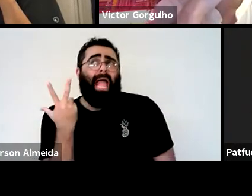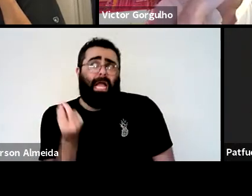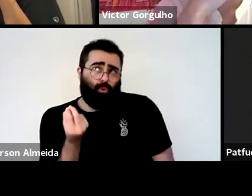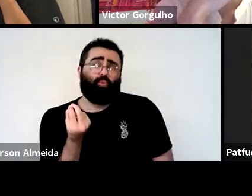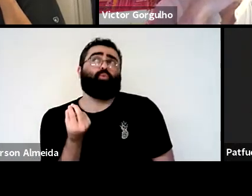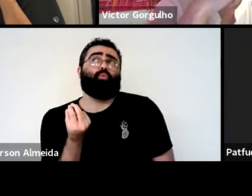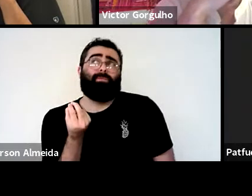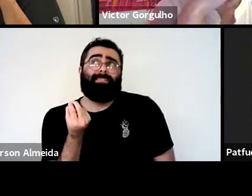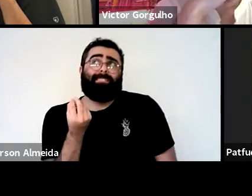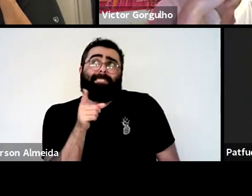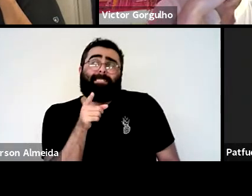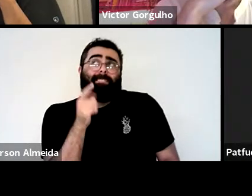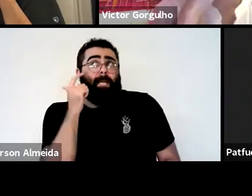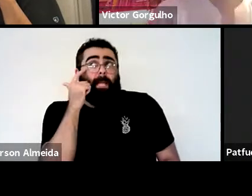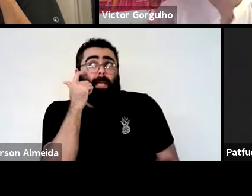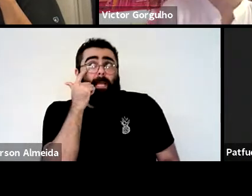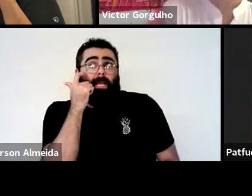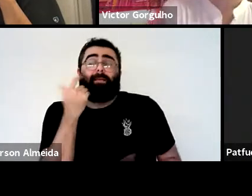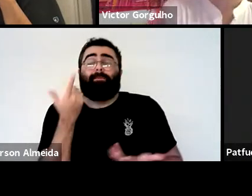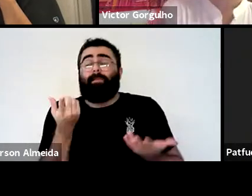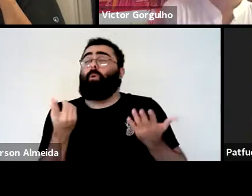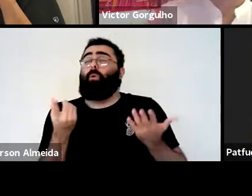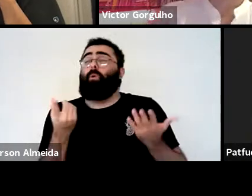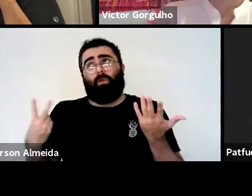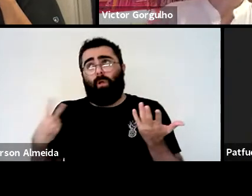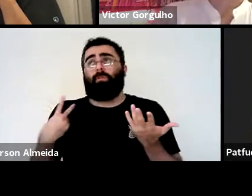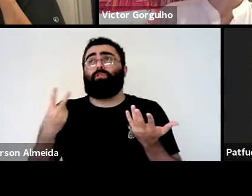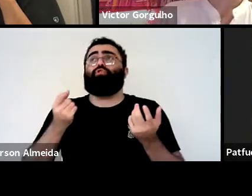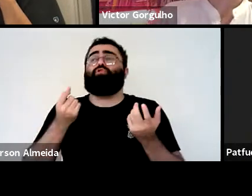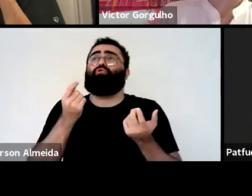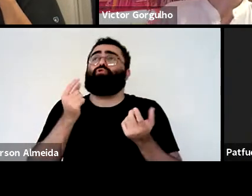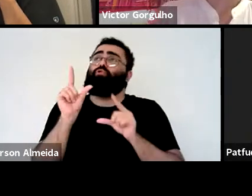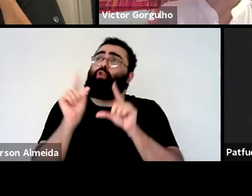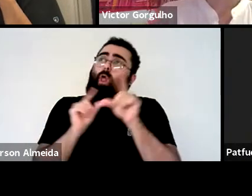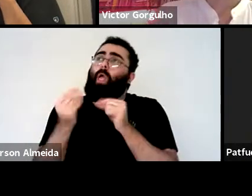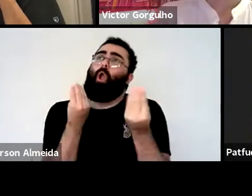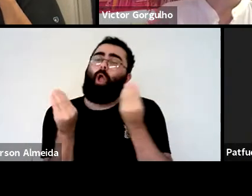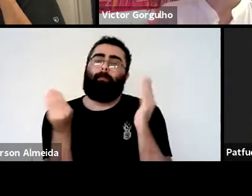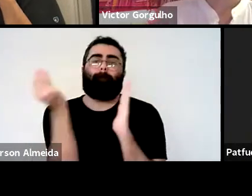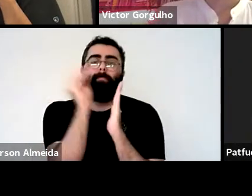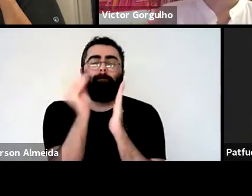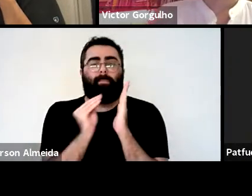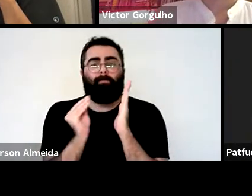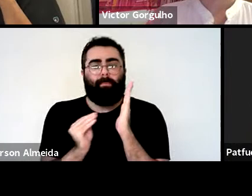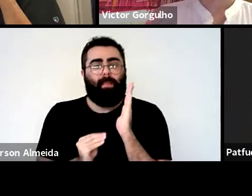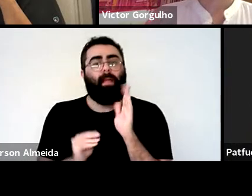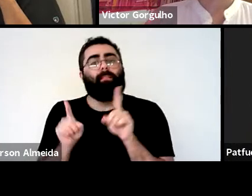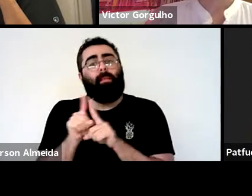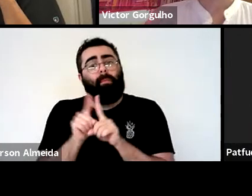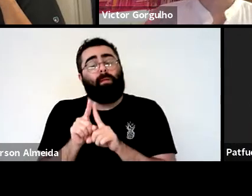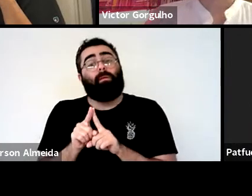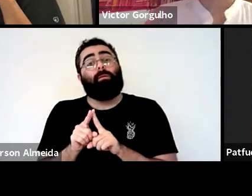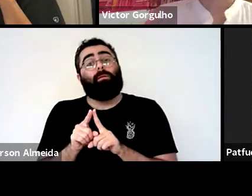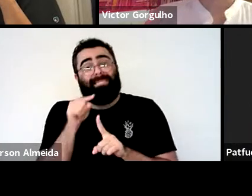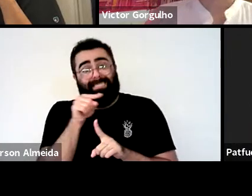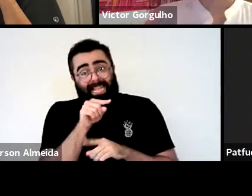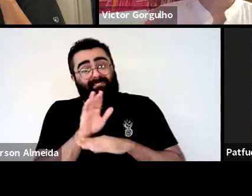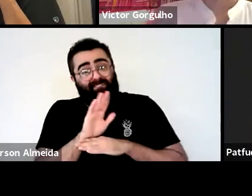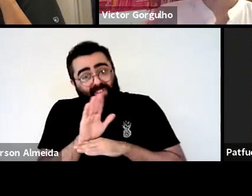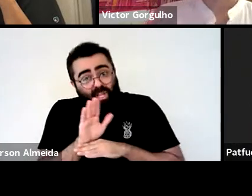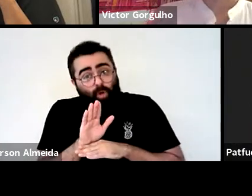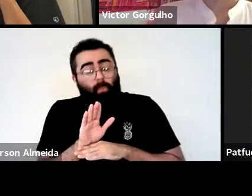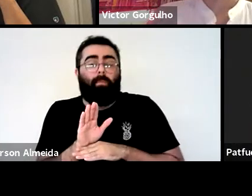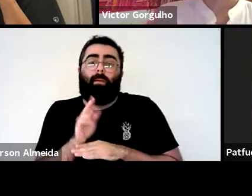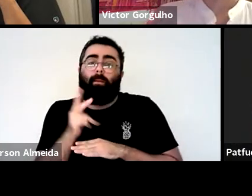o repertório, isso de alguma maneira se dá de uma maneira mais complicada, e por isso que talvez, Dera Racel, isso foi um pouco mais fácil